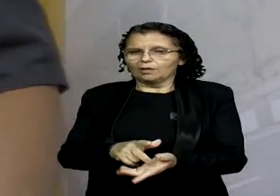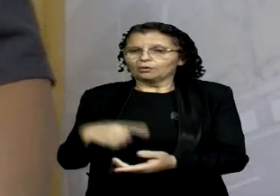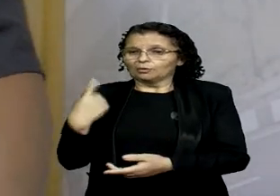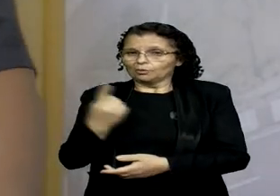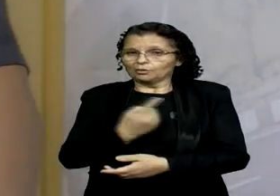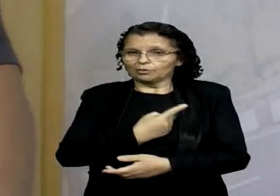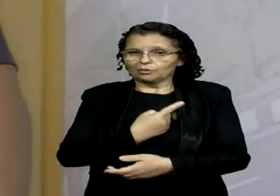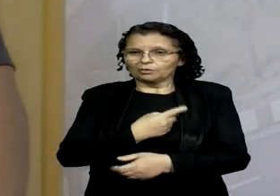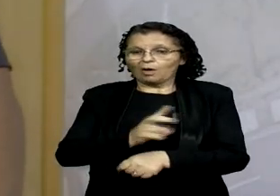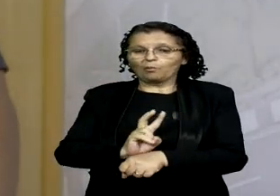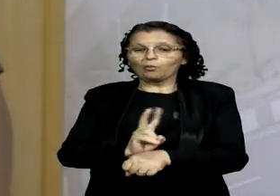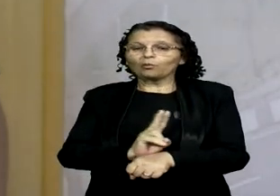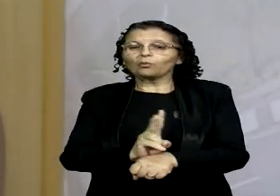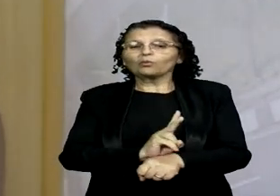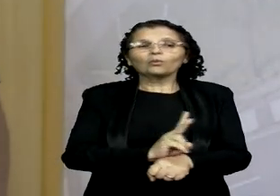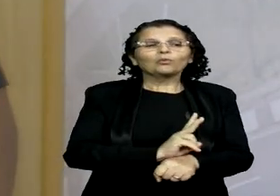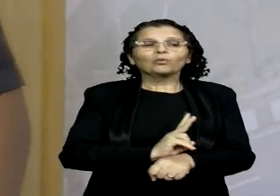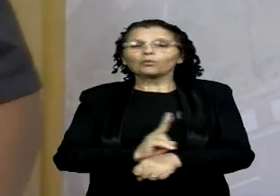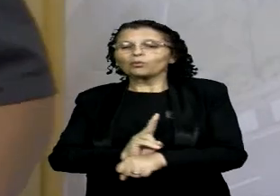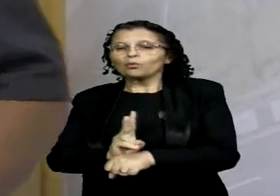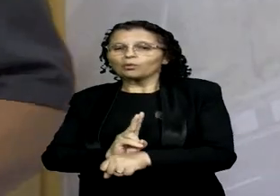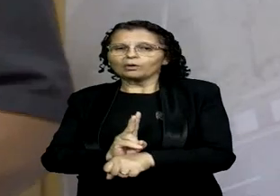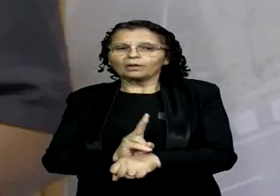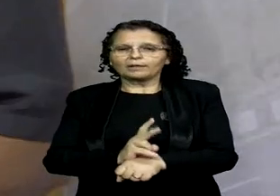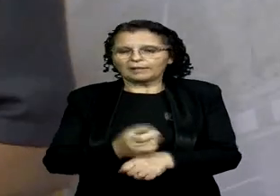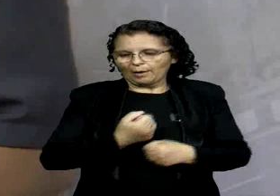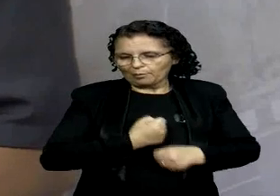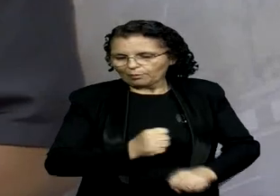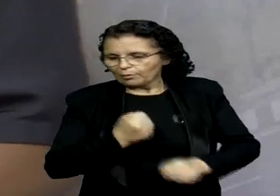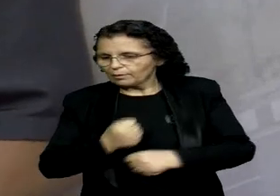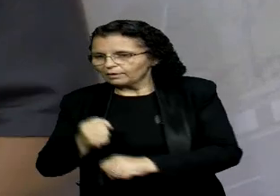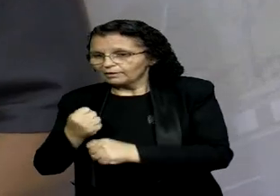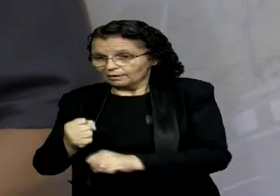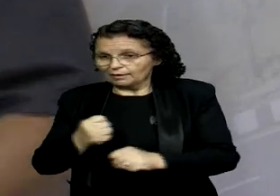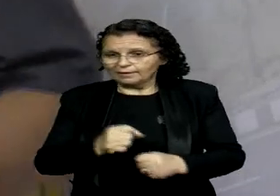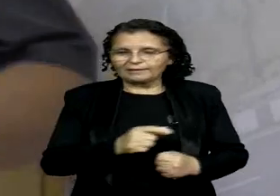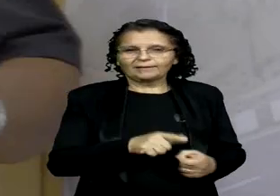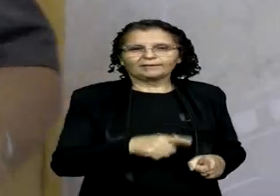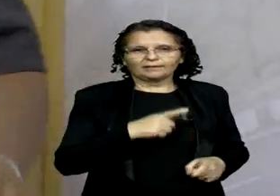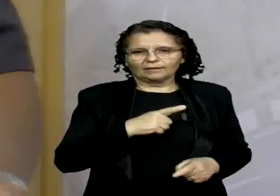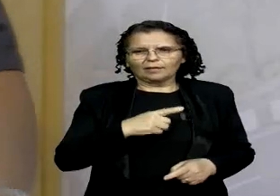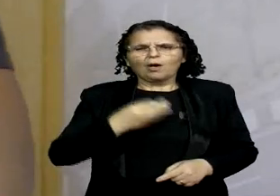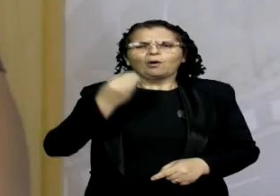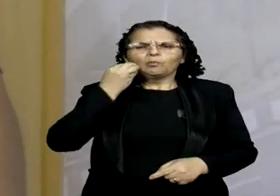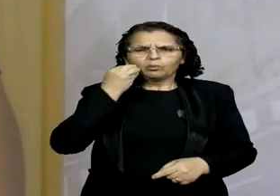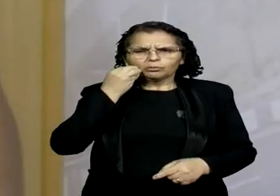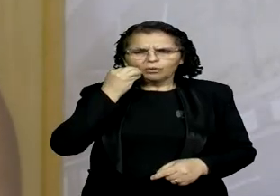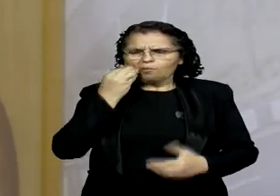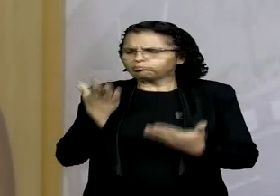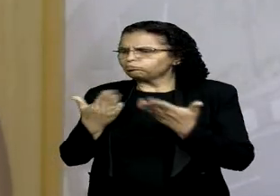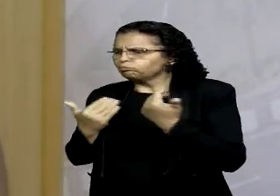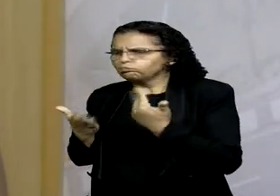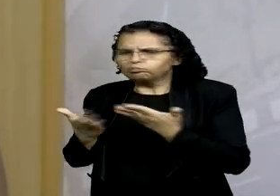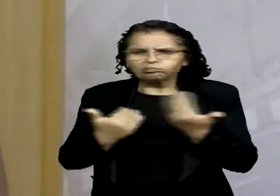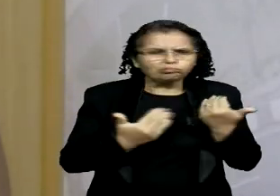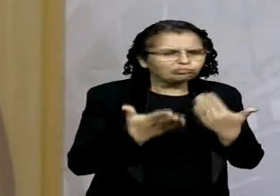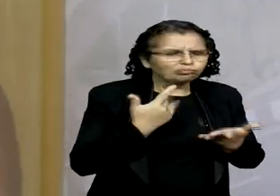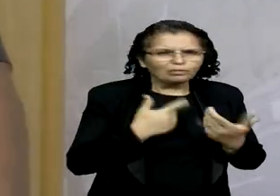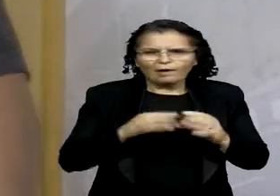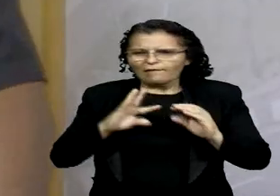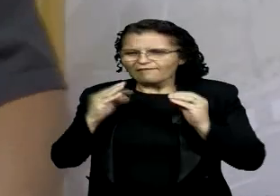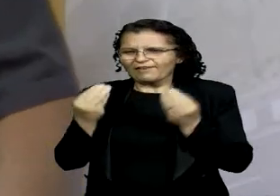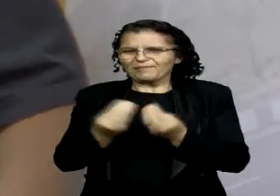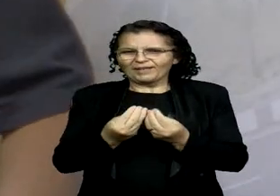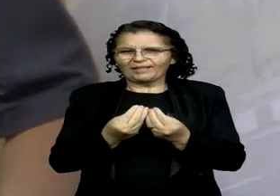temos os vigilantes, temos aqui as faxineiras, e eu tenho a oportunidade de conversar com todos eles, pessoas do bem,